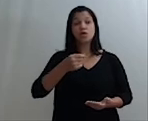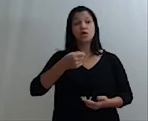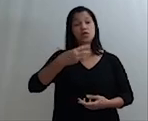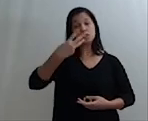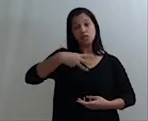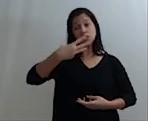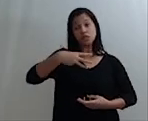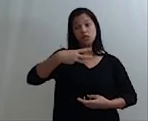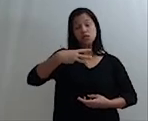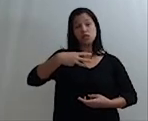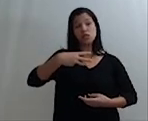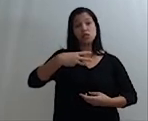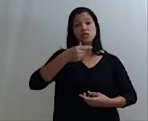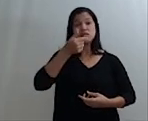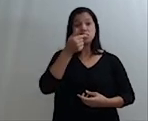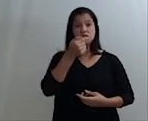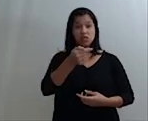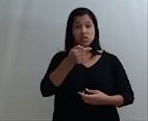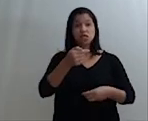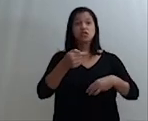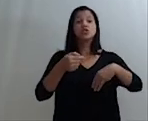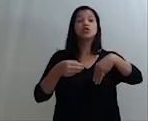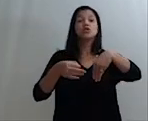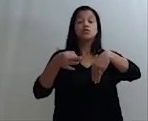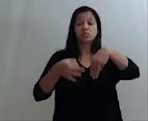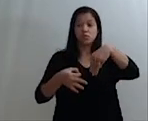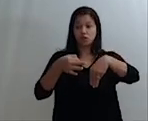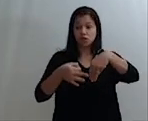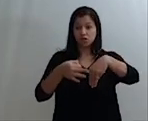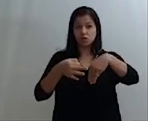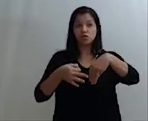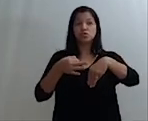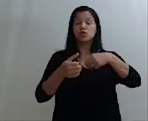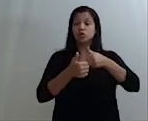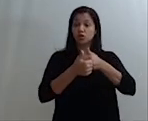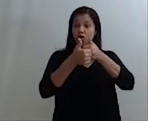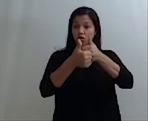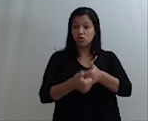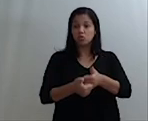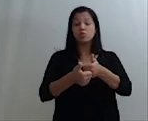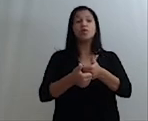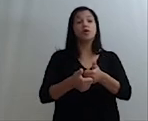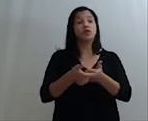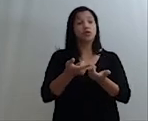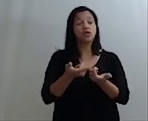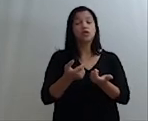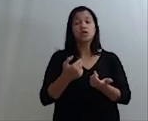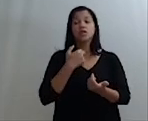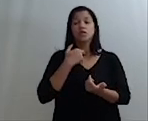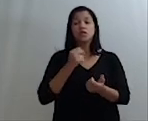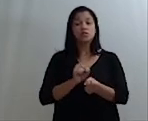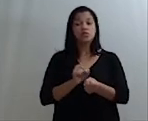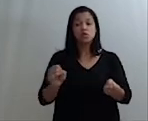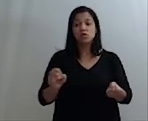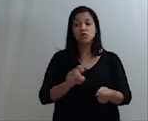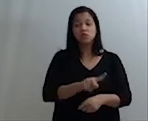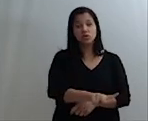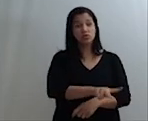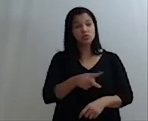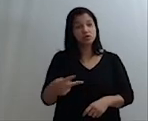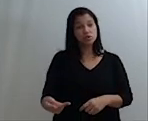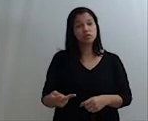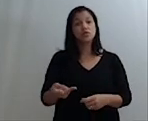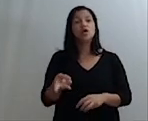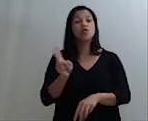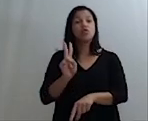ministros que corroboram a tese firmada pelo Supremo Tribunal Federal no sentido da impossibilidade de conversão automática da prisão